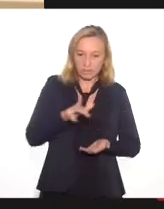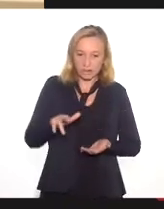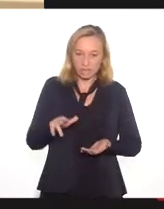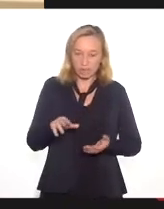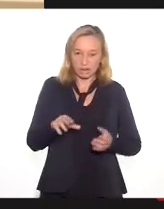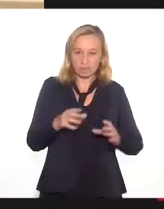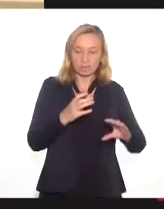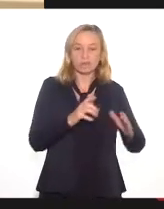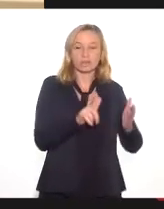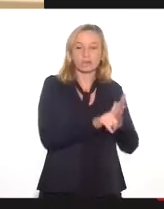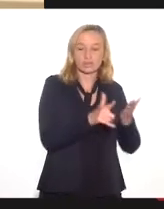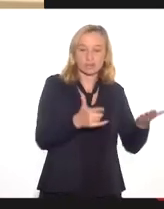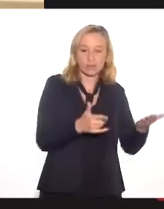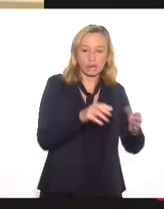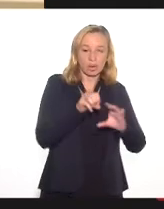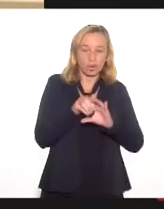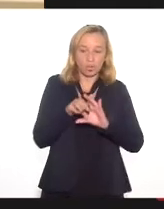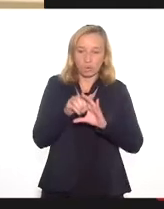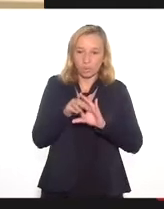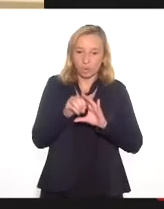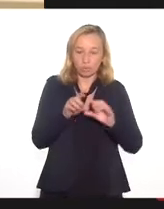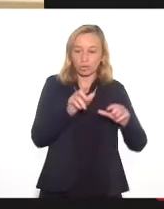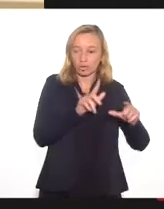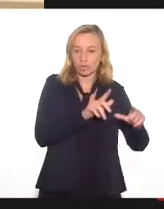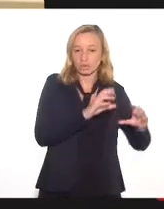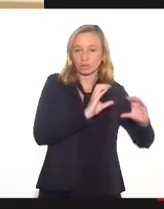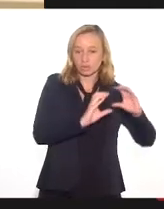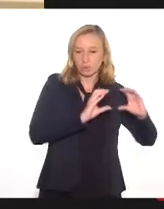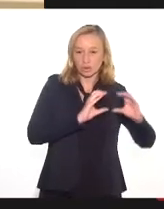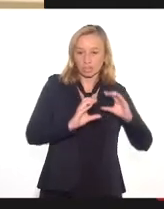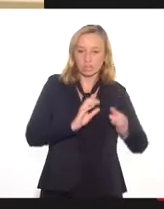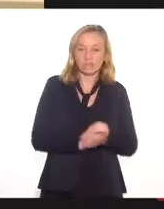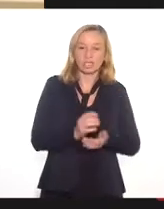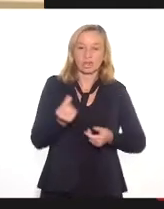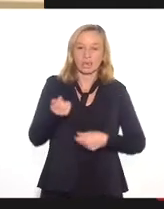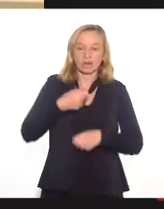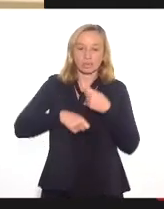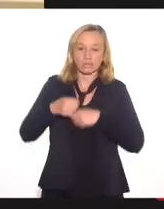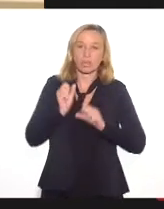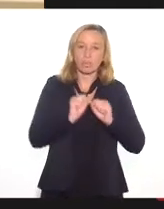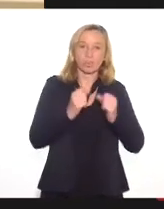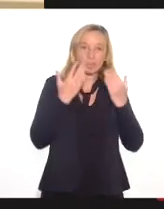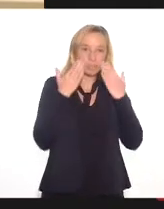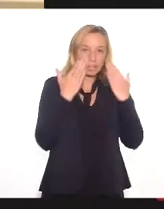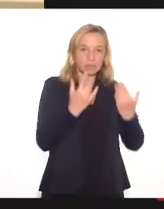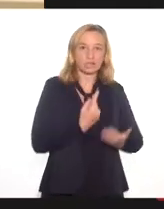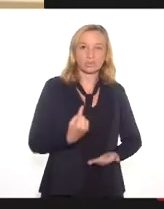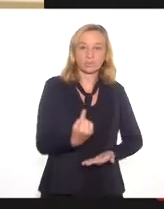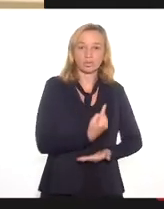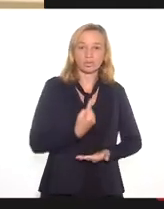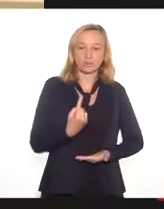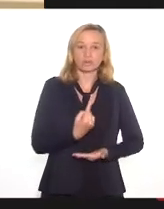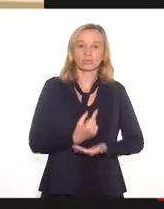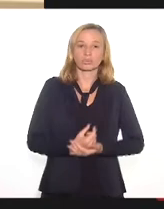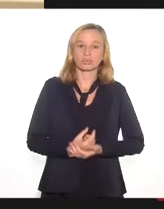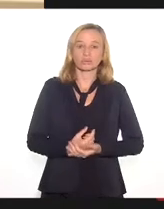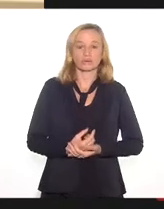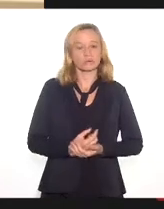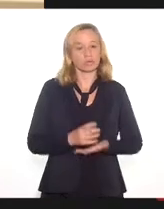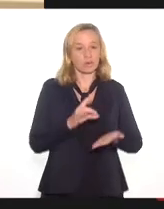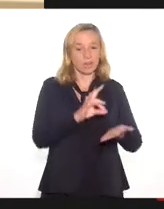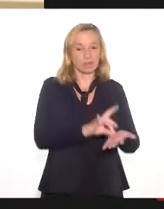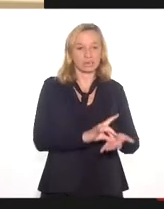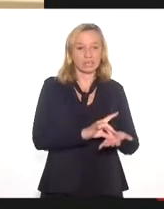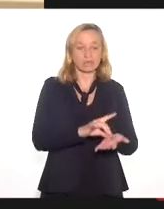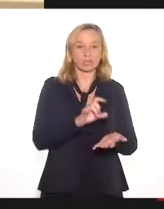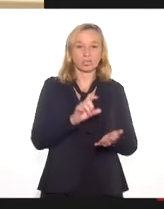inclusive o jornal O Globo, sobre economia. Pode nos apresentar aí um cenário um pouco do